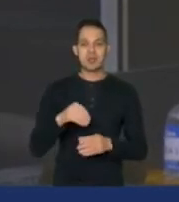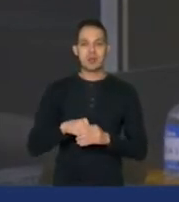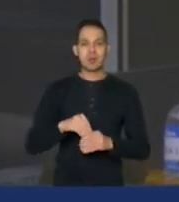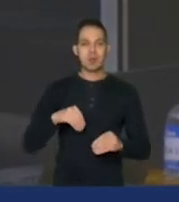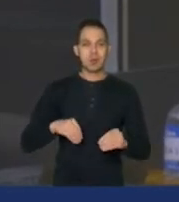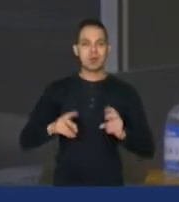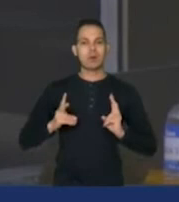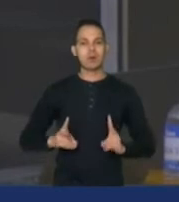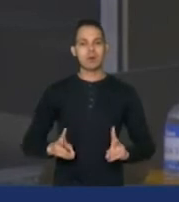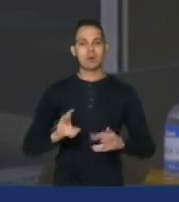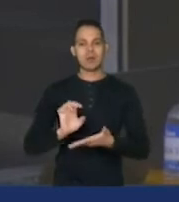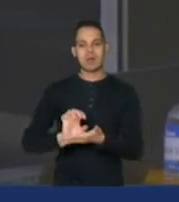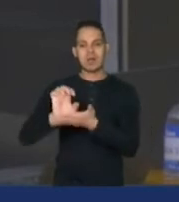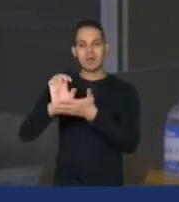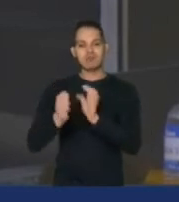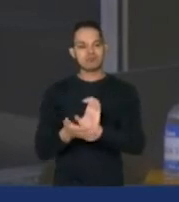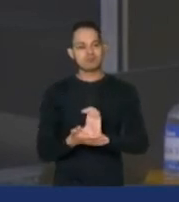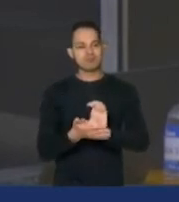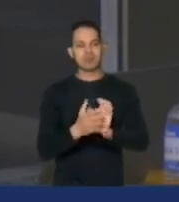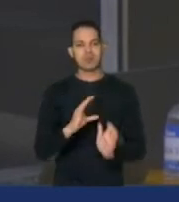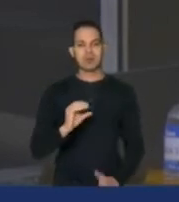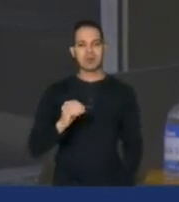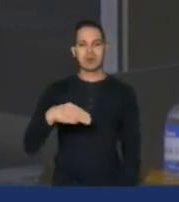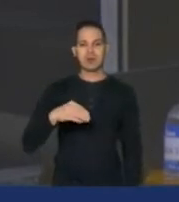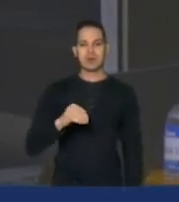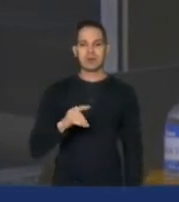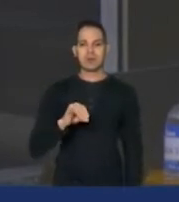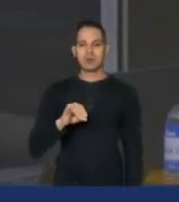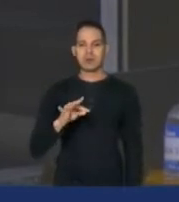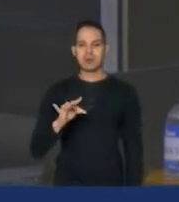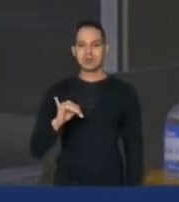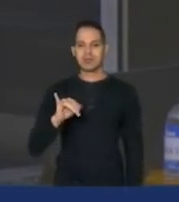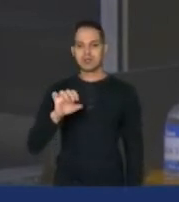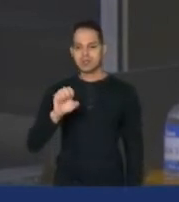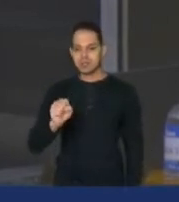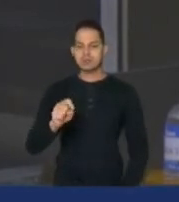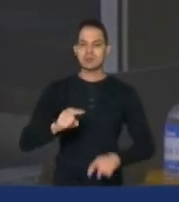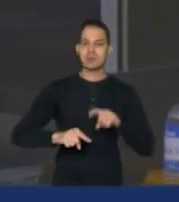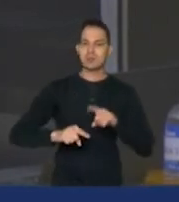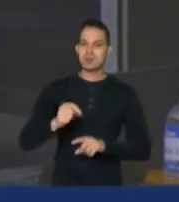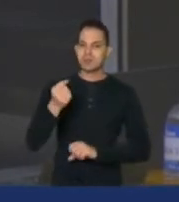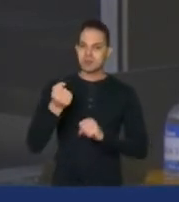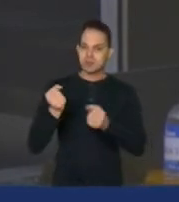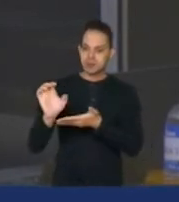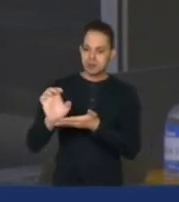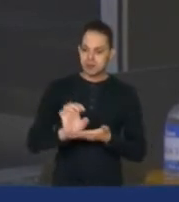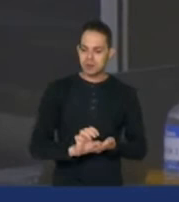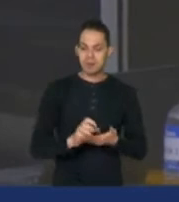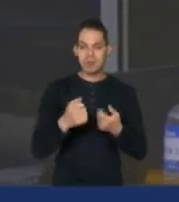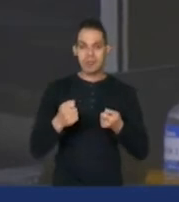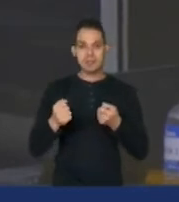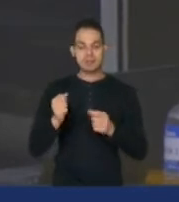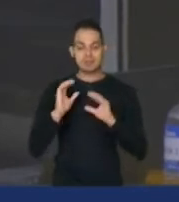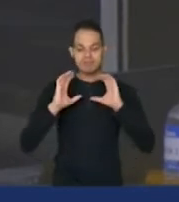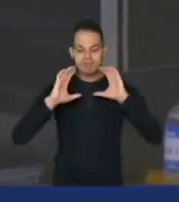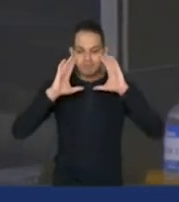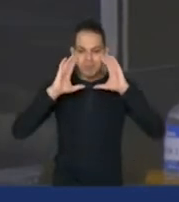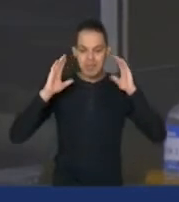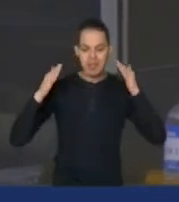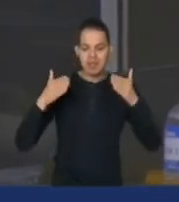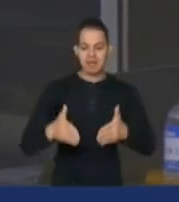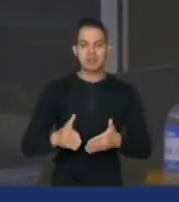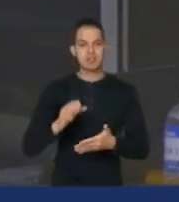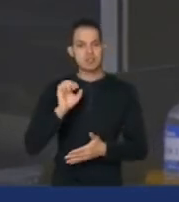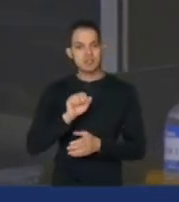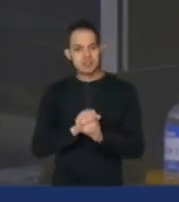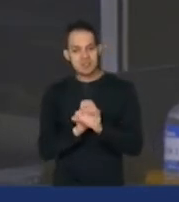exportador de commodity, importador de manufaturados, importador de produtos industrializados, se a gente não investir no conhecimento, se a gente não investir em ciência, se a gente não